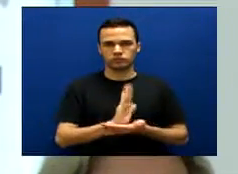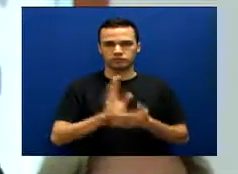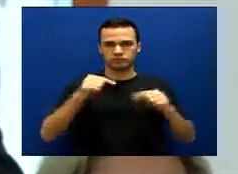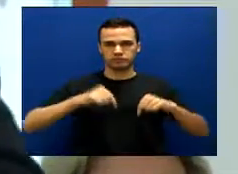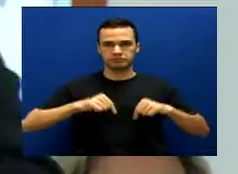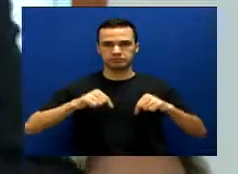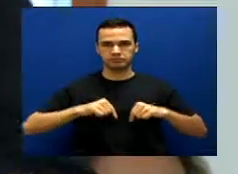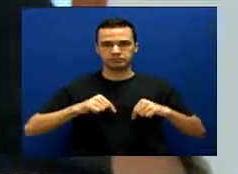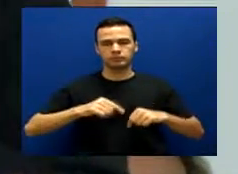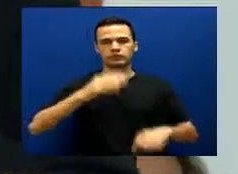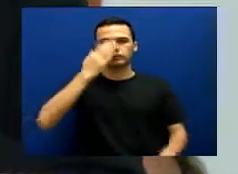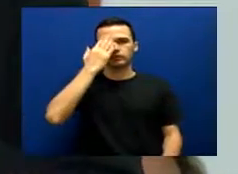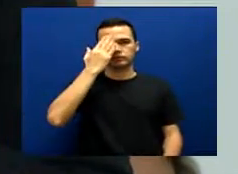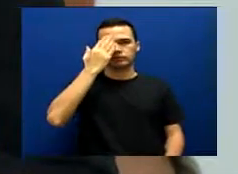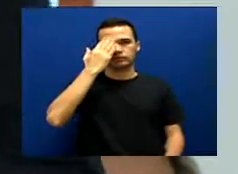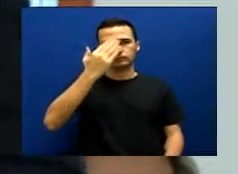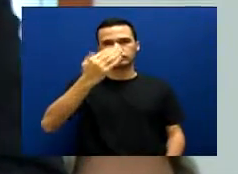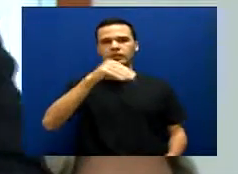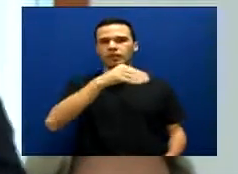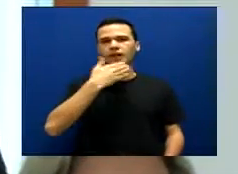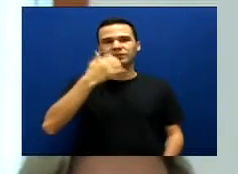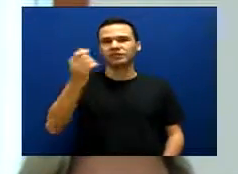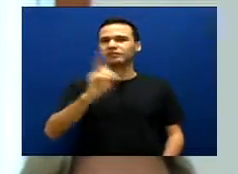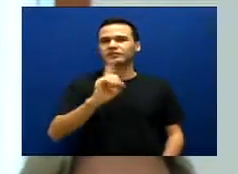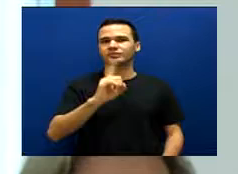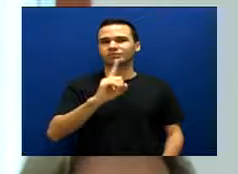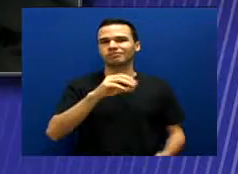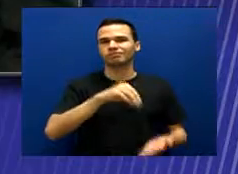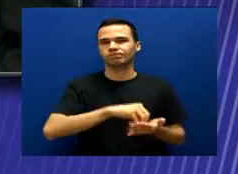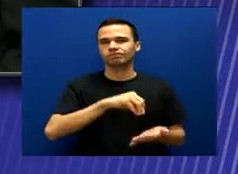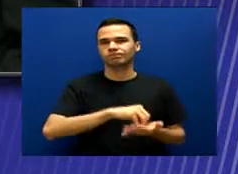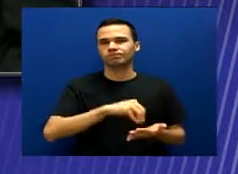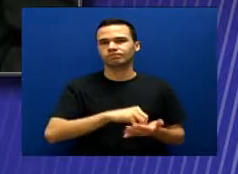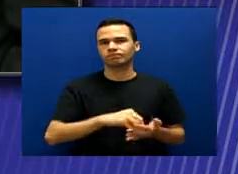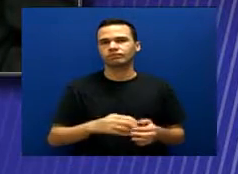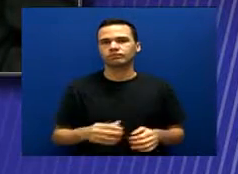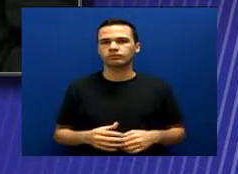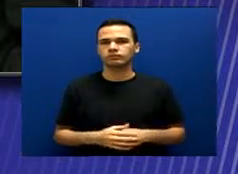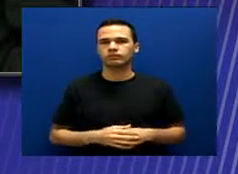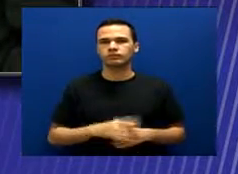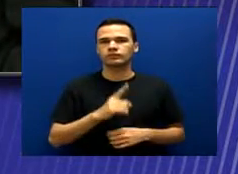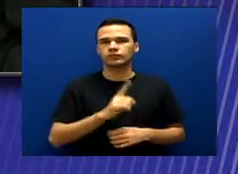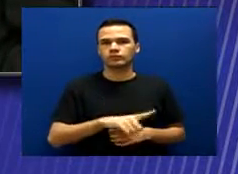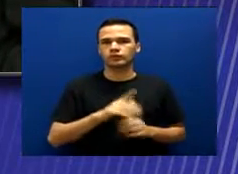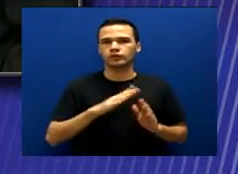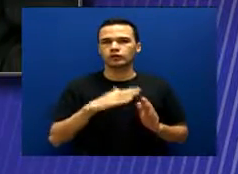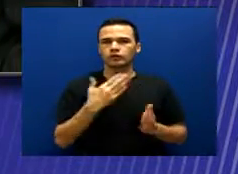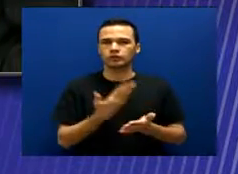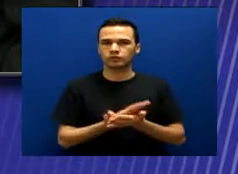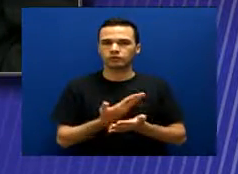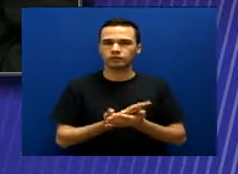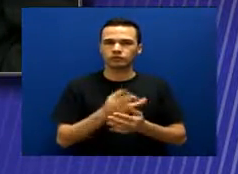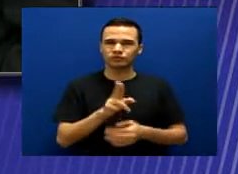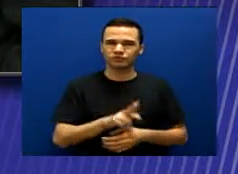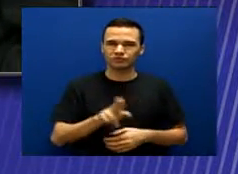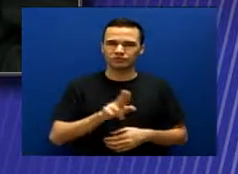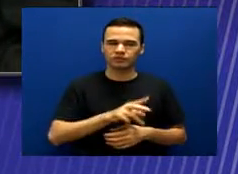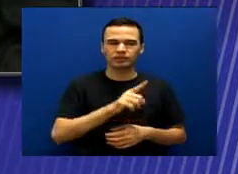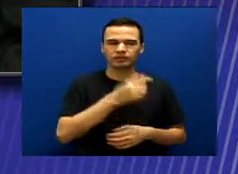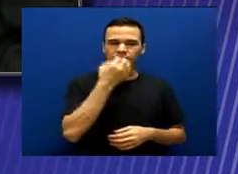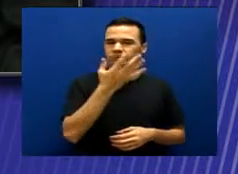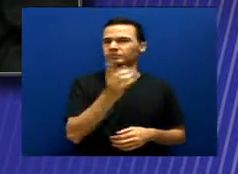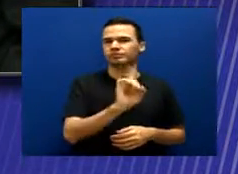hoje sabendo que não é o melhor para a cidade. Sim, isso. Não é o melhor. O material é de